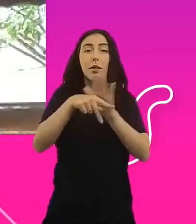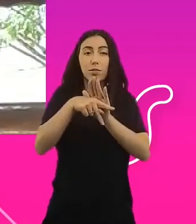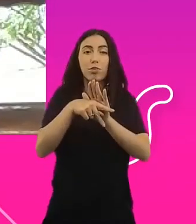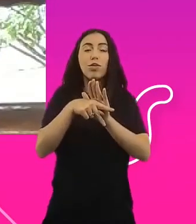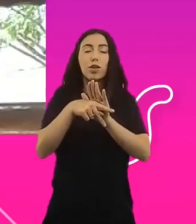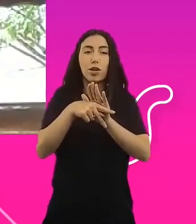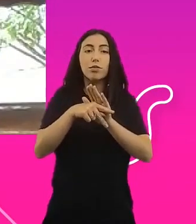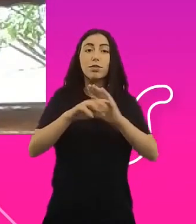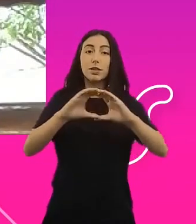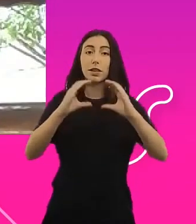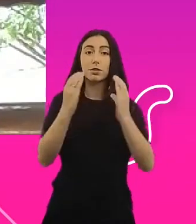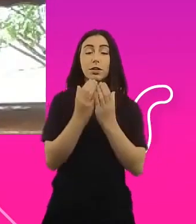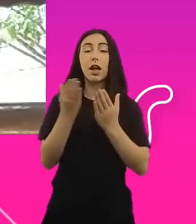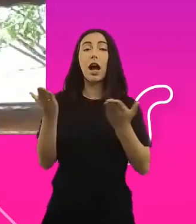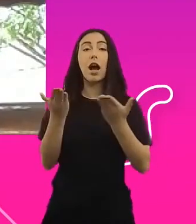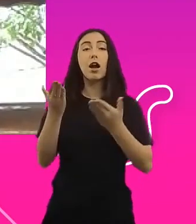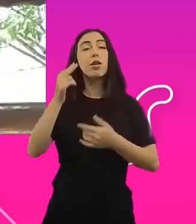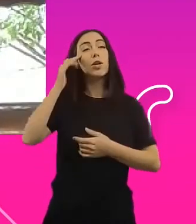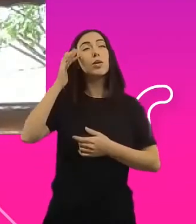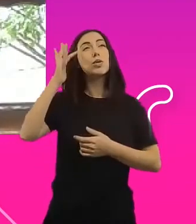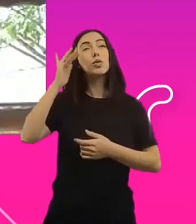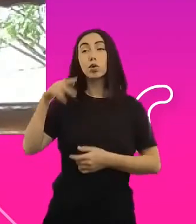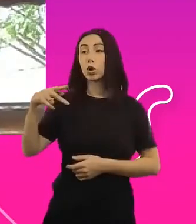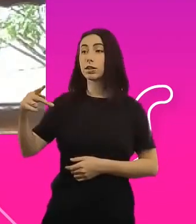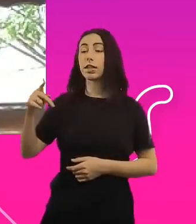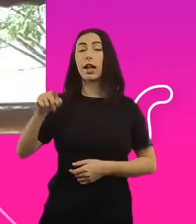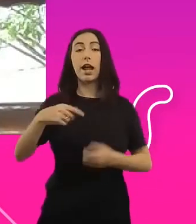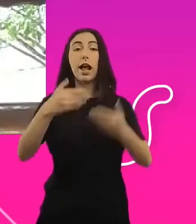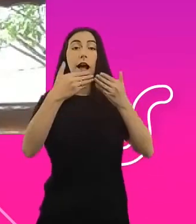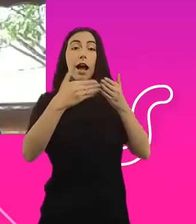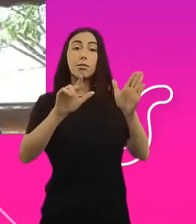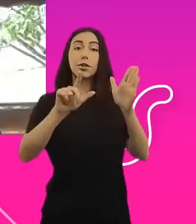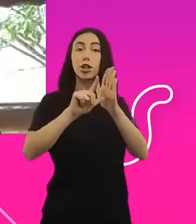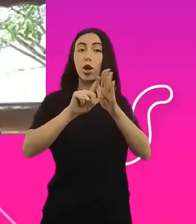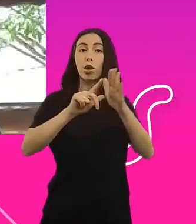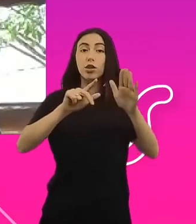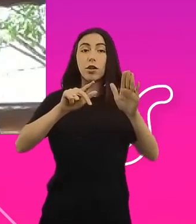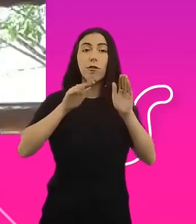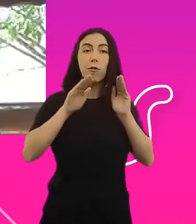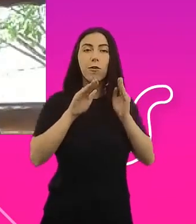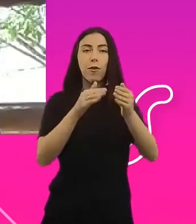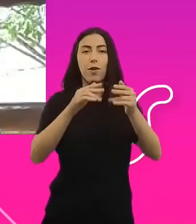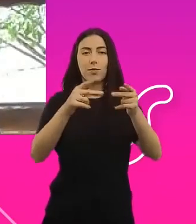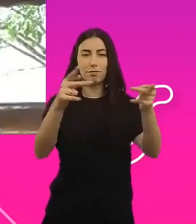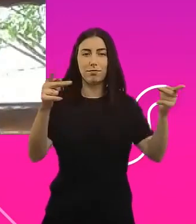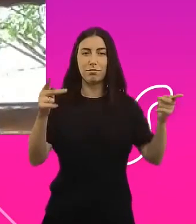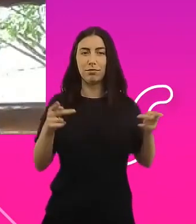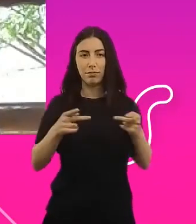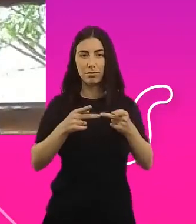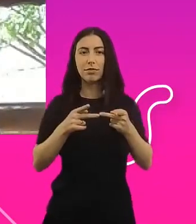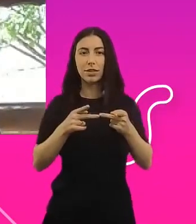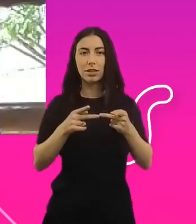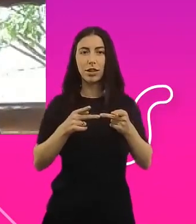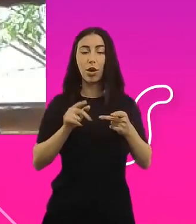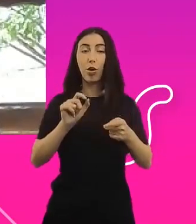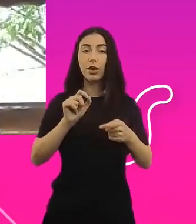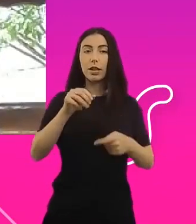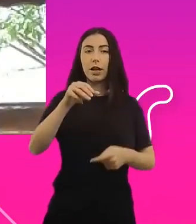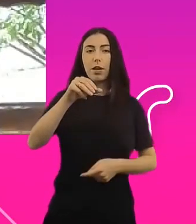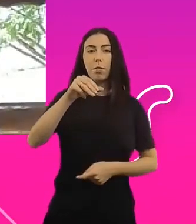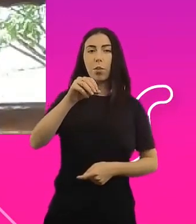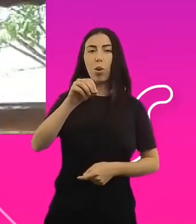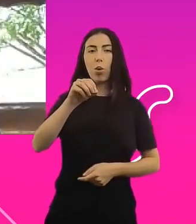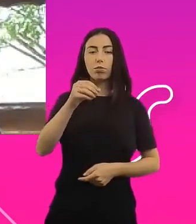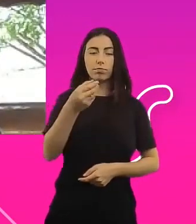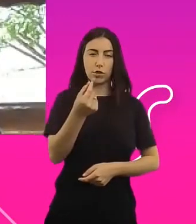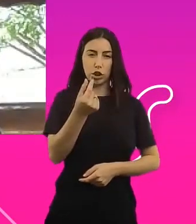uma pizzaria, né? Então ela tem conseguido crescer, a gente consegue daí fazer com que essa moeda social circule apenas ali, né?